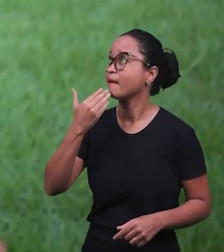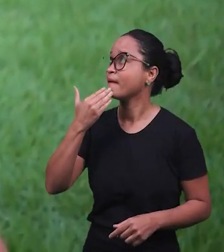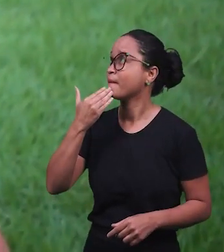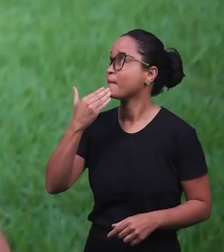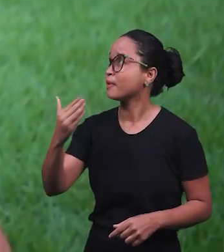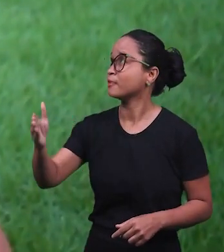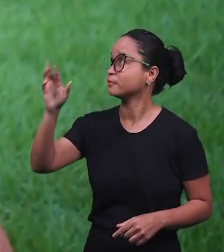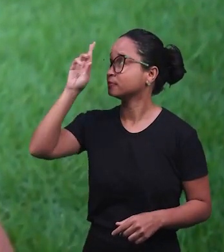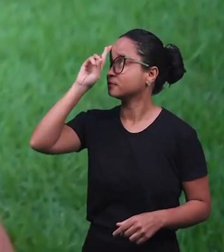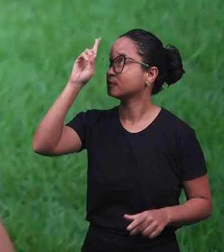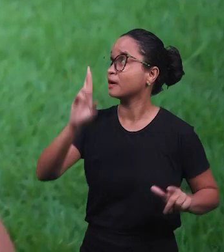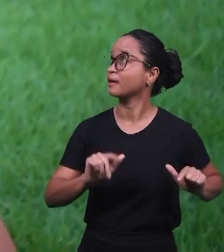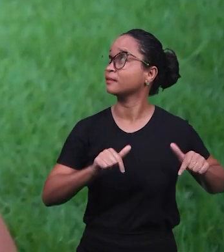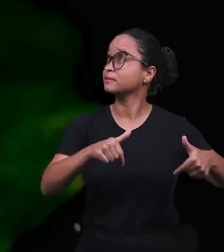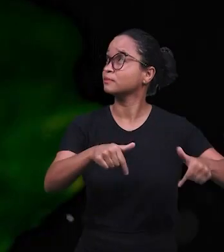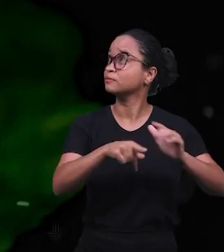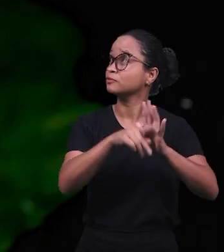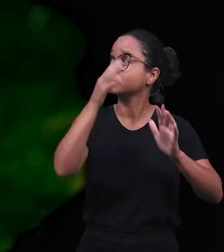Põe teu sangue.